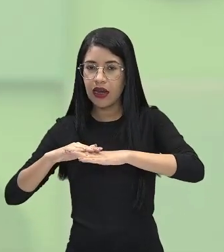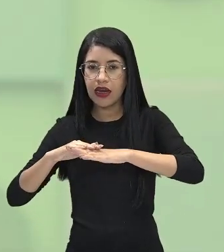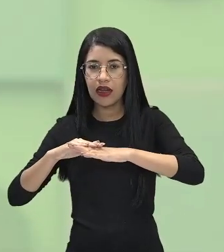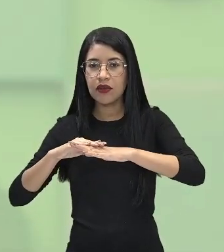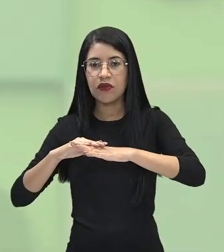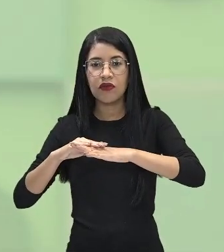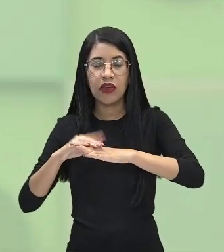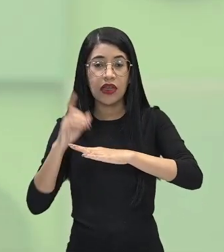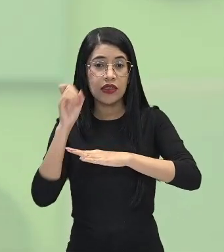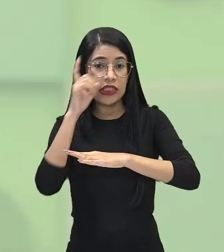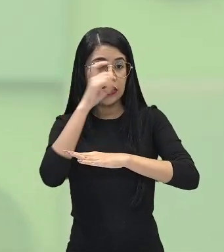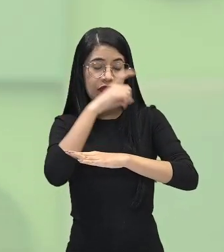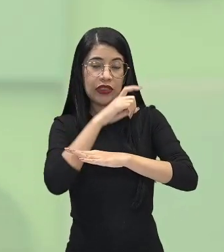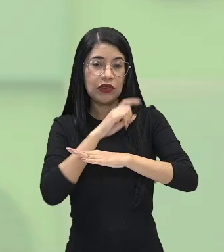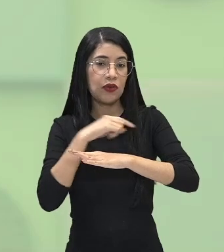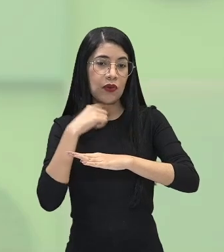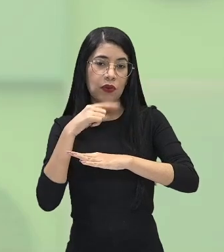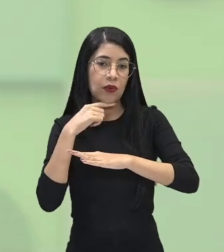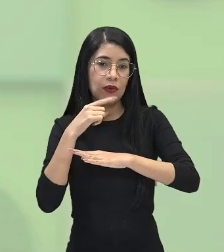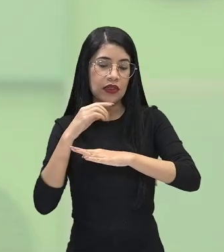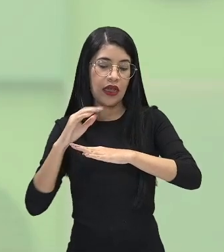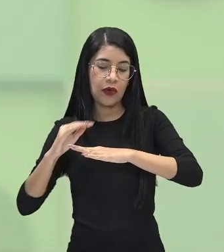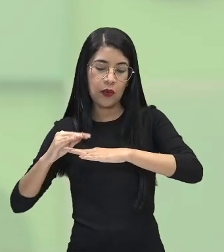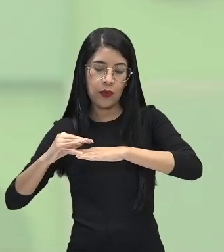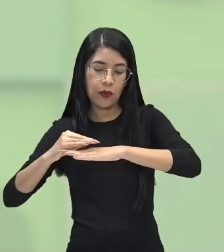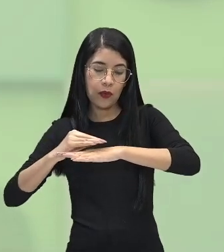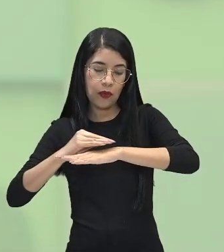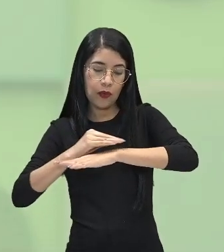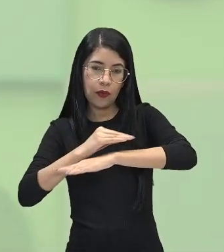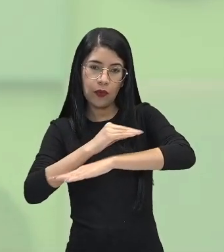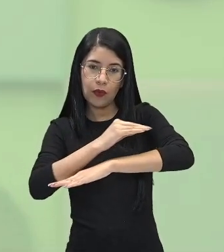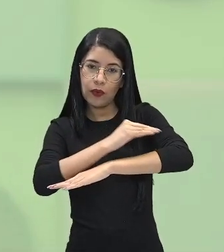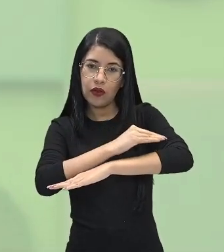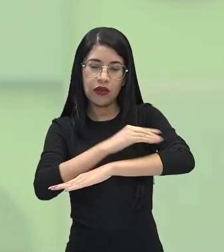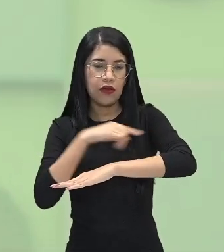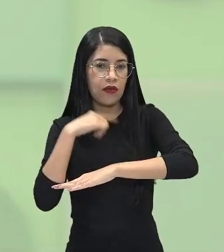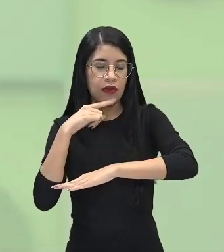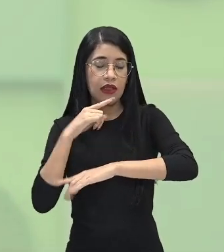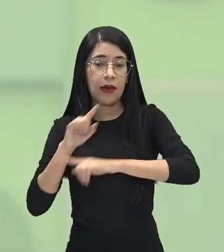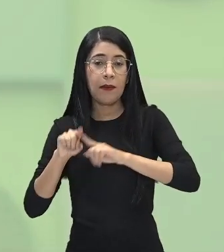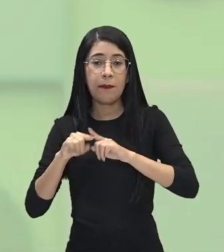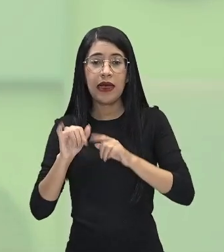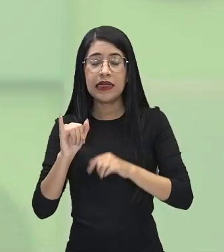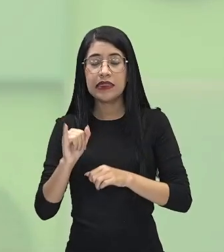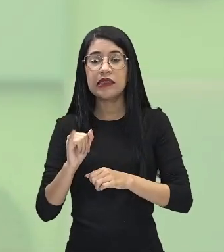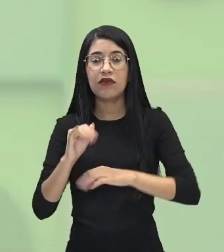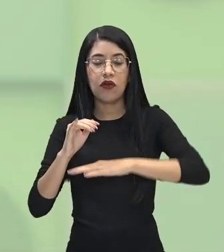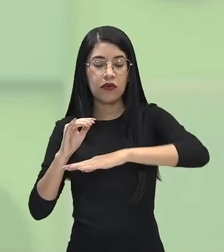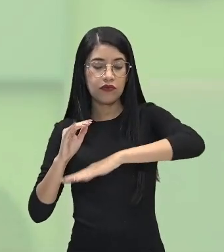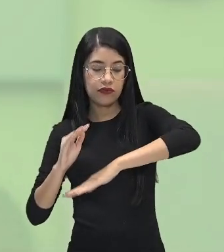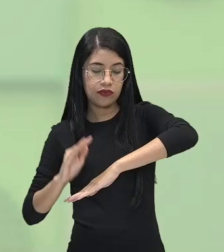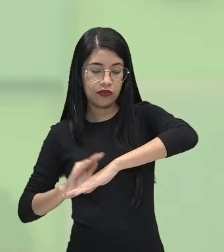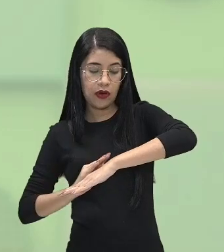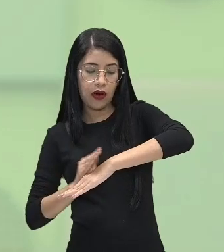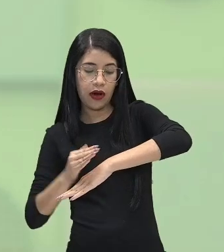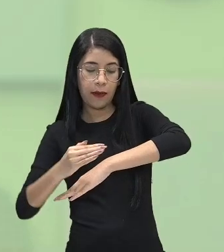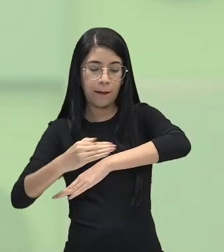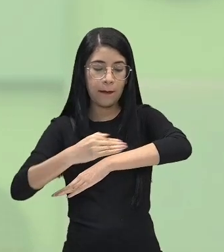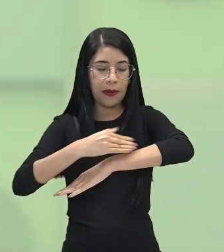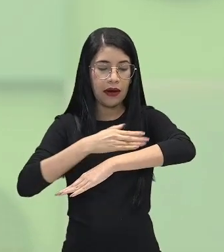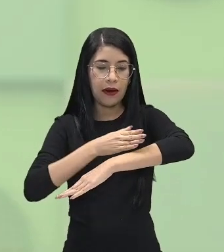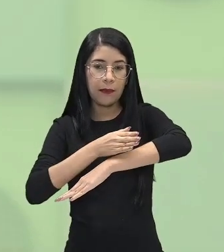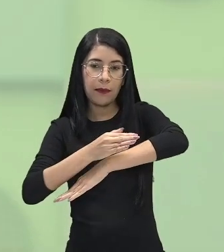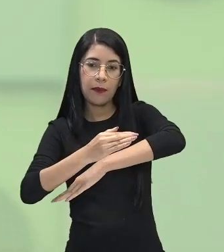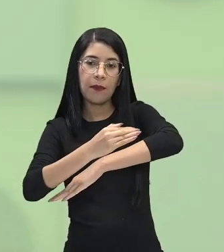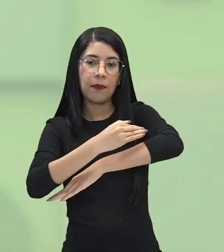ao ponto de os carros, por exemplo, não conseguirem se movimentar. Mas esse plano inclinado, ele pode ser sinuoso, né? Então aquela estrada